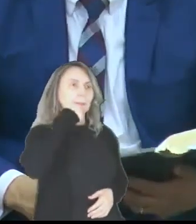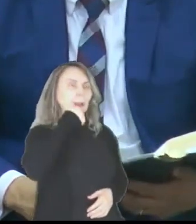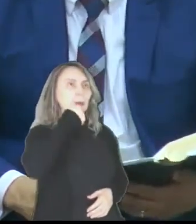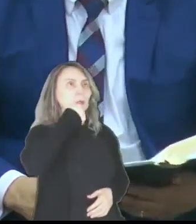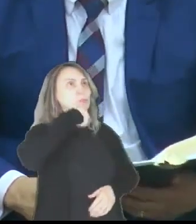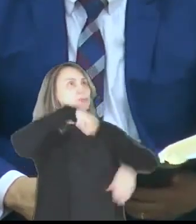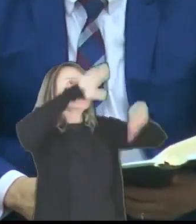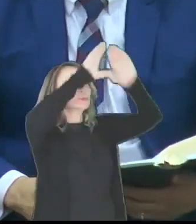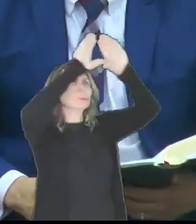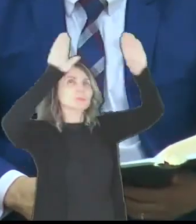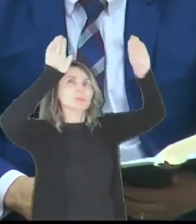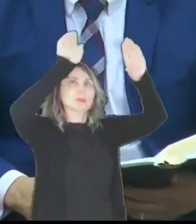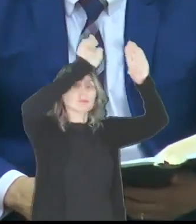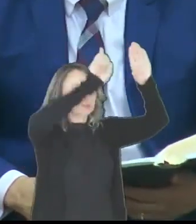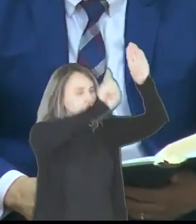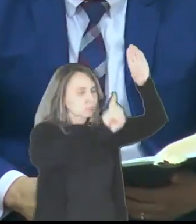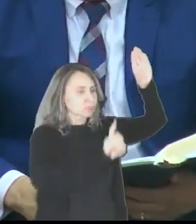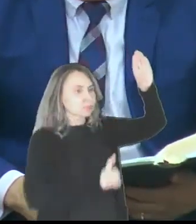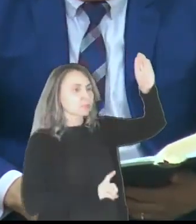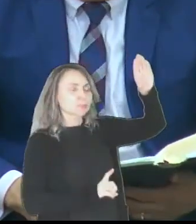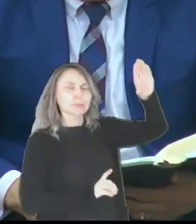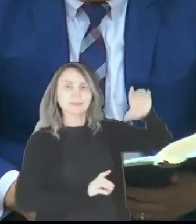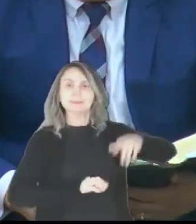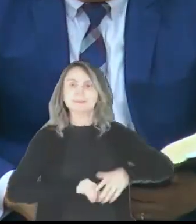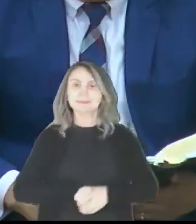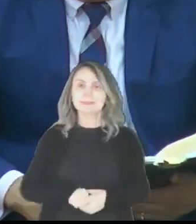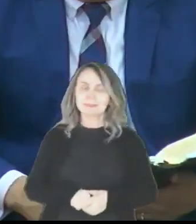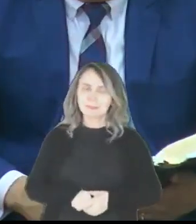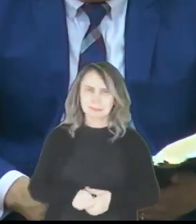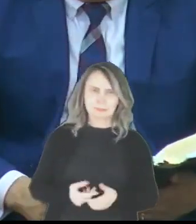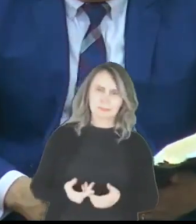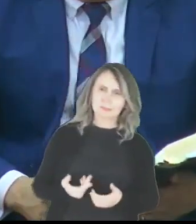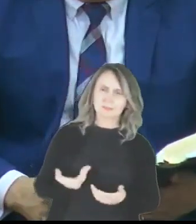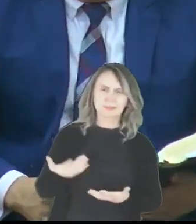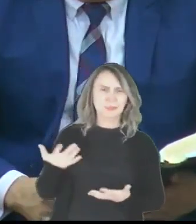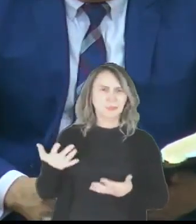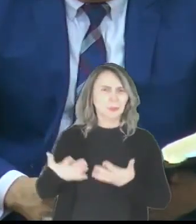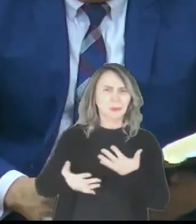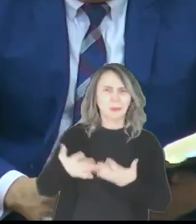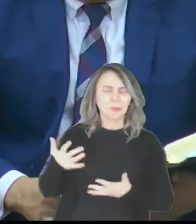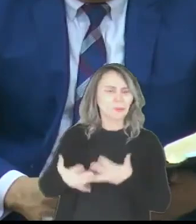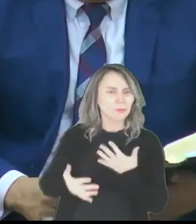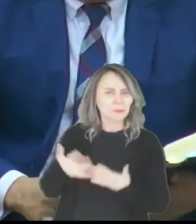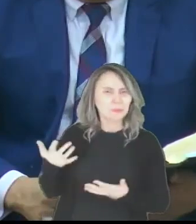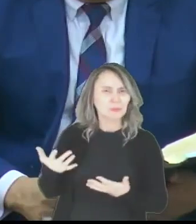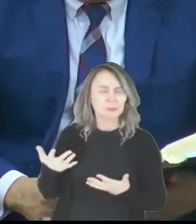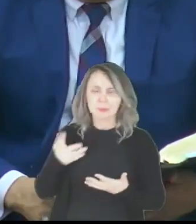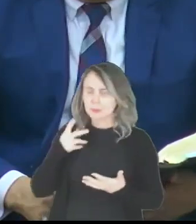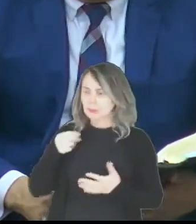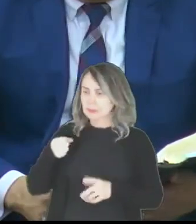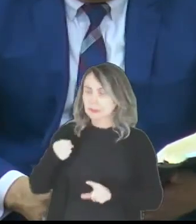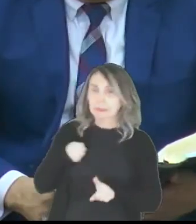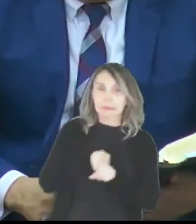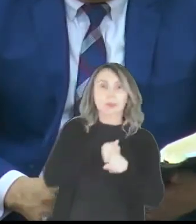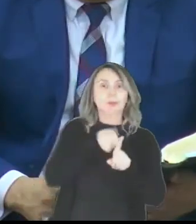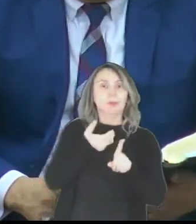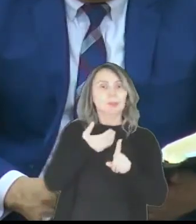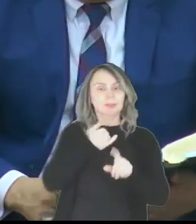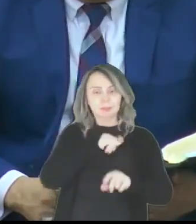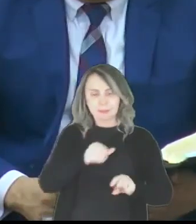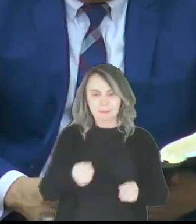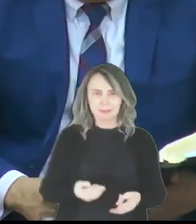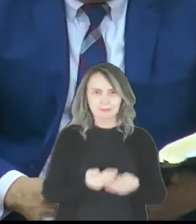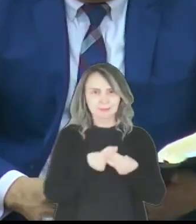céu. Aleluia! E agora ficou o conflito, ficou o choque com os judeus, porque